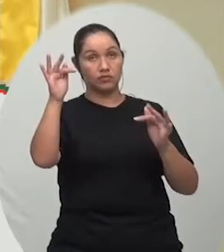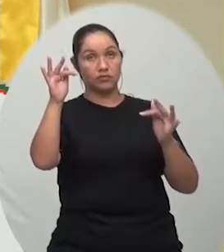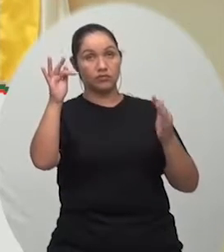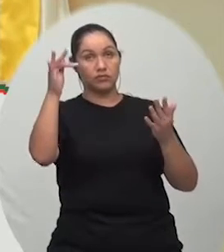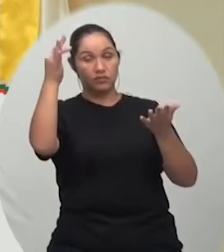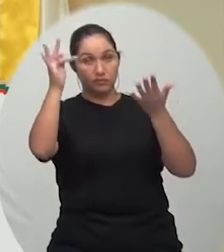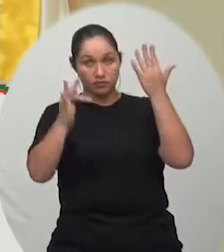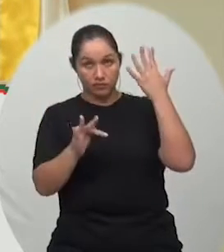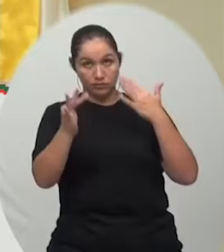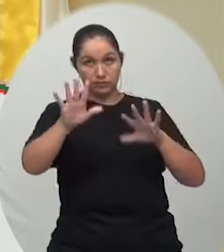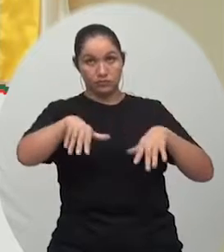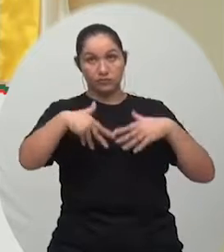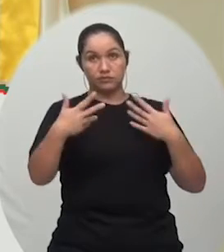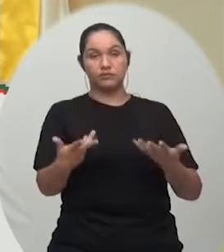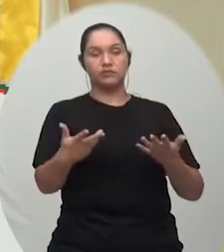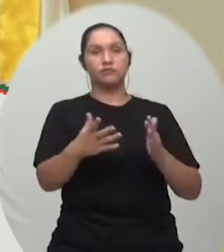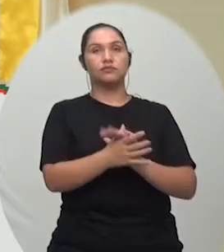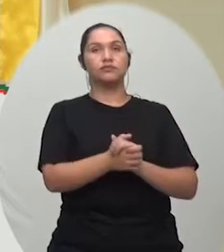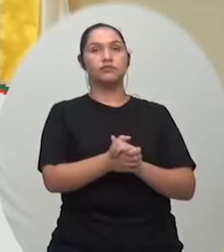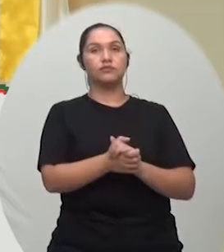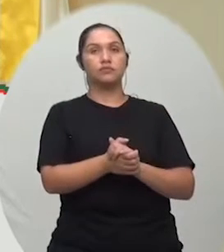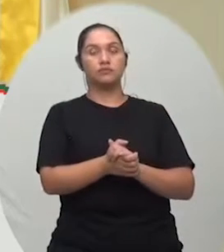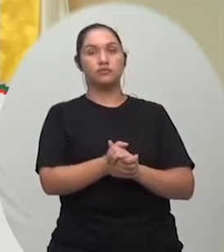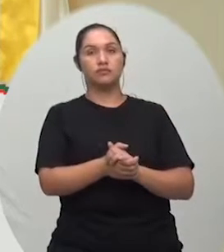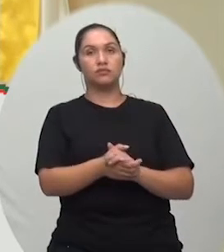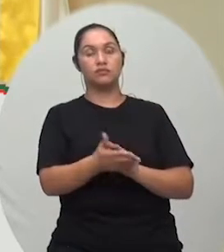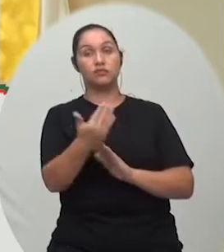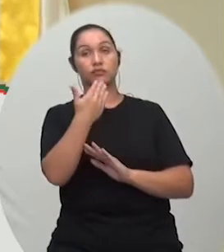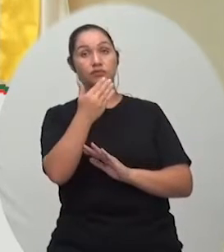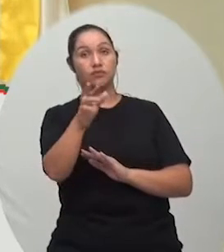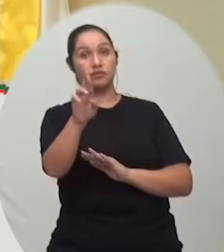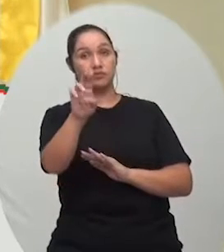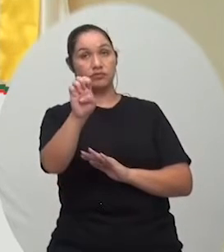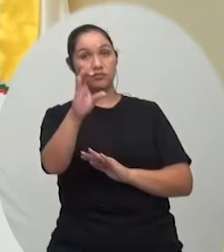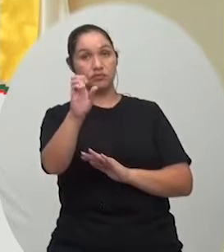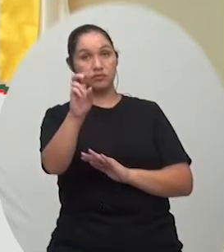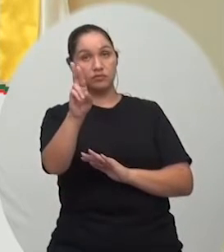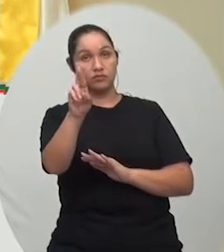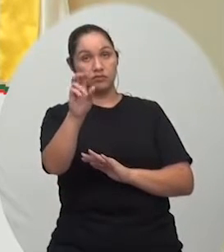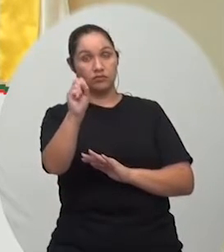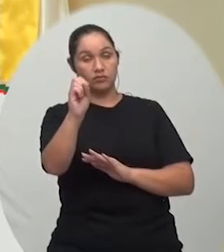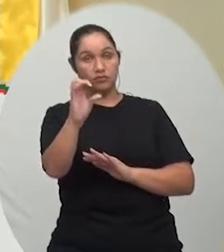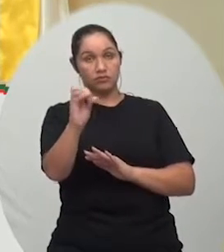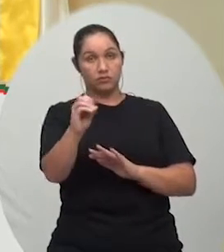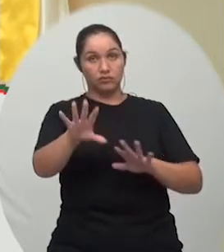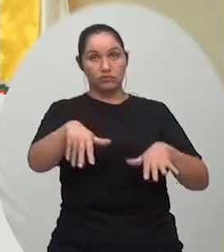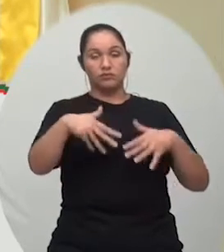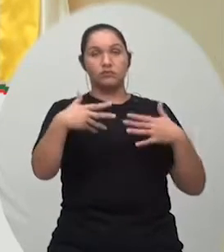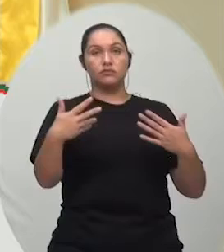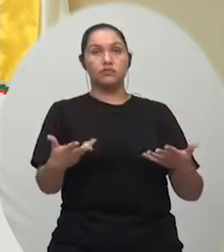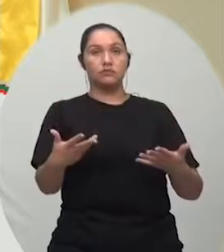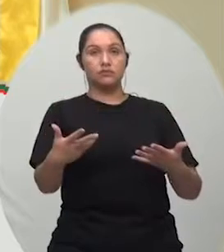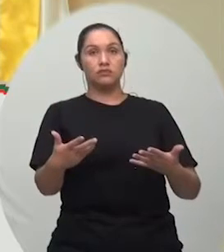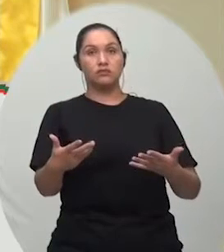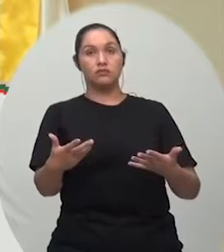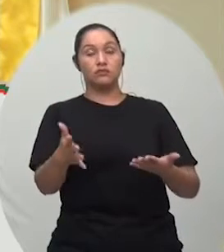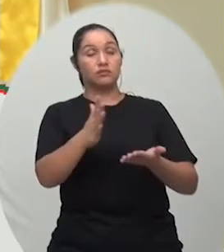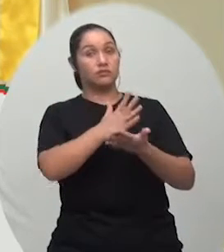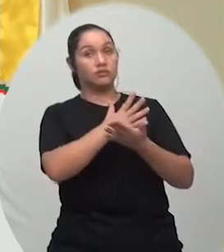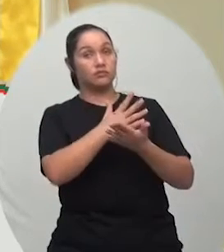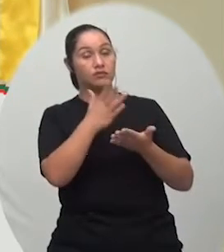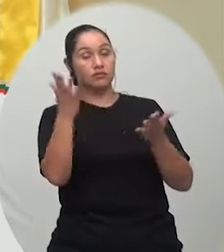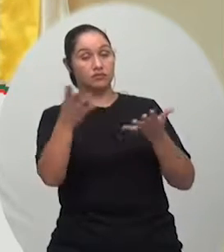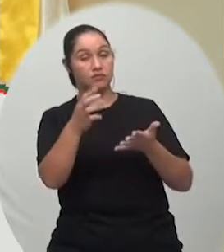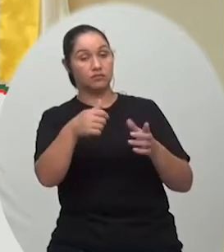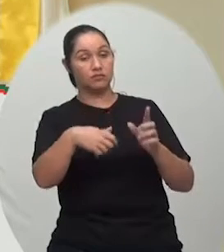teve um recurso depois de vencida a licitação, e aí o resultado final saiu para início deste mês de março,